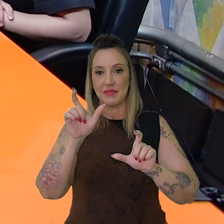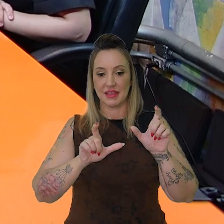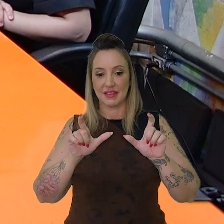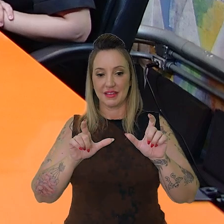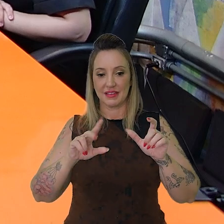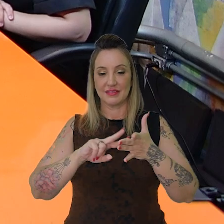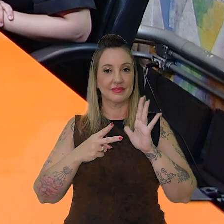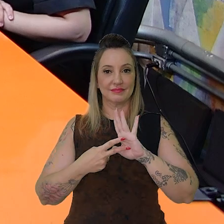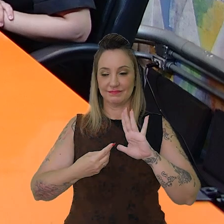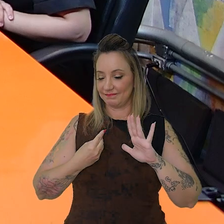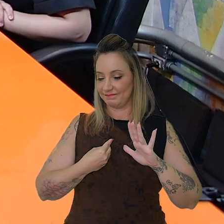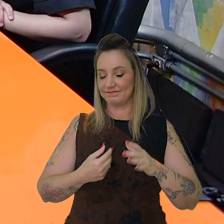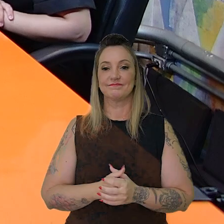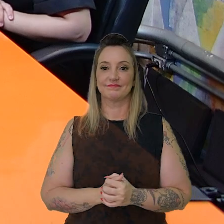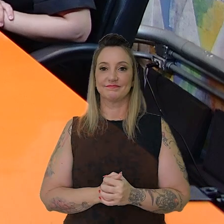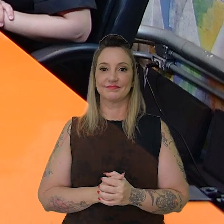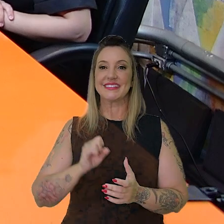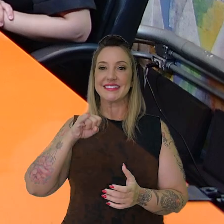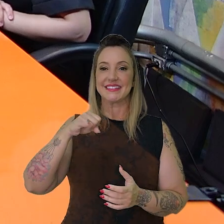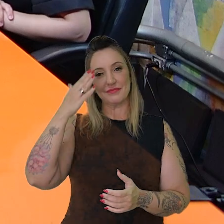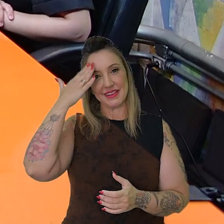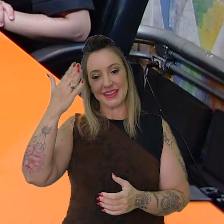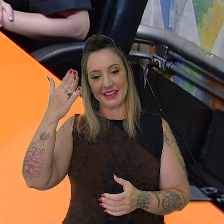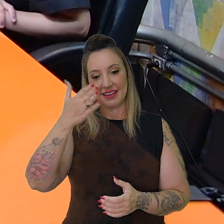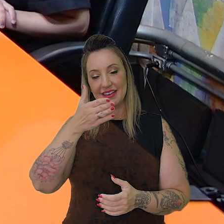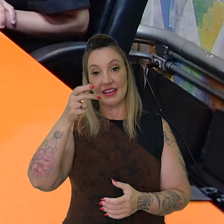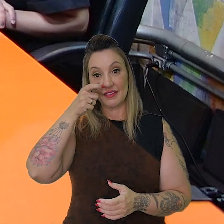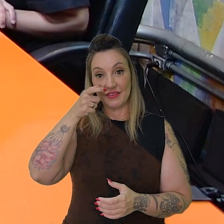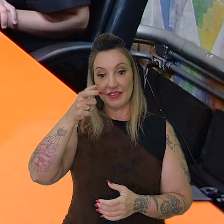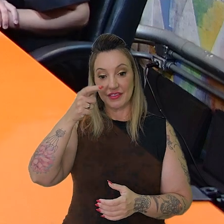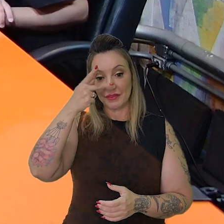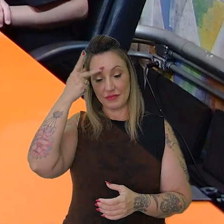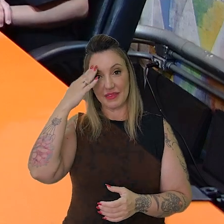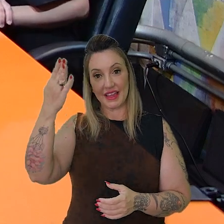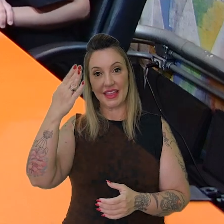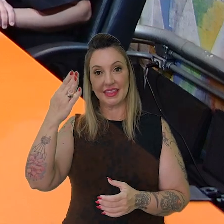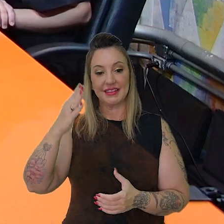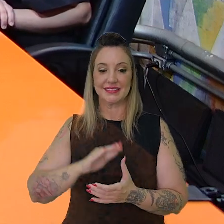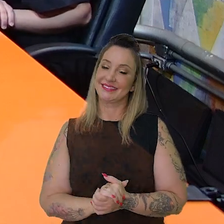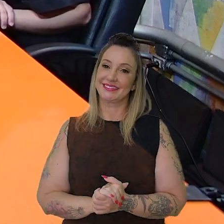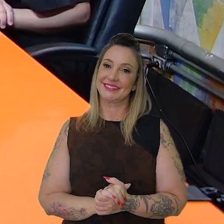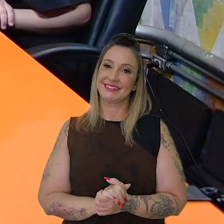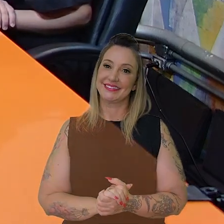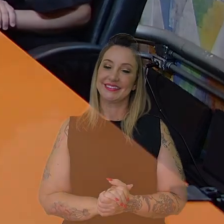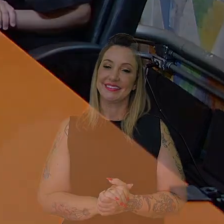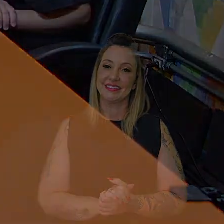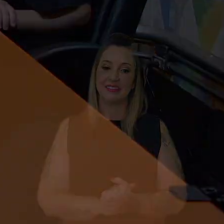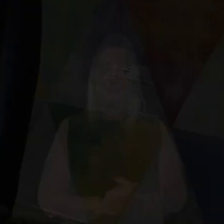outras pessoas e faça sentido de muita gente ainda fará Obrigada para você que assistiu Obrigada Vinícius Obrigada Vinícius Valeu